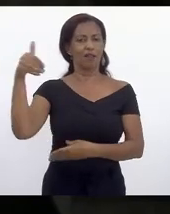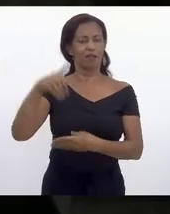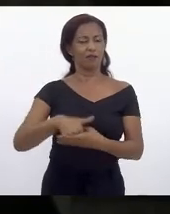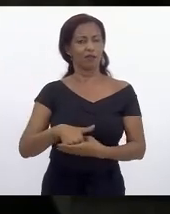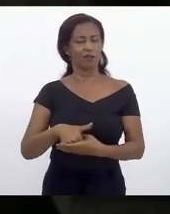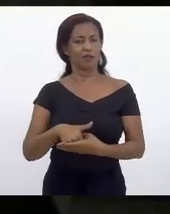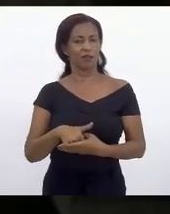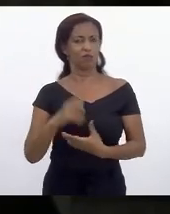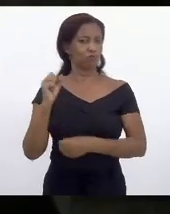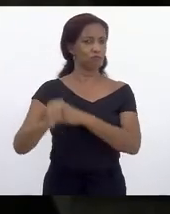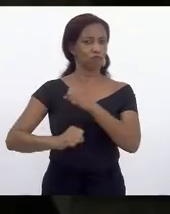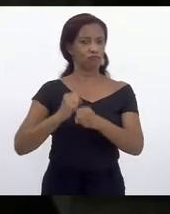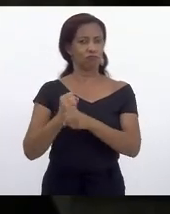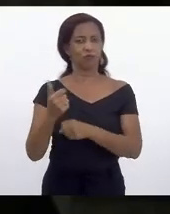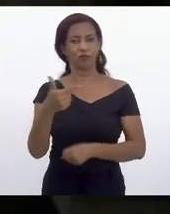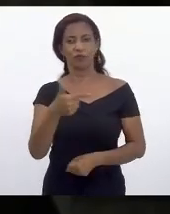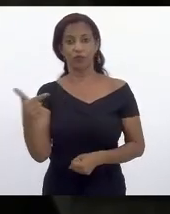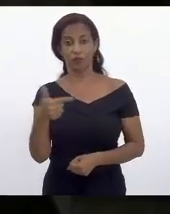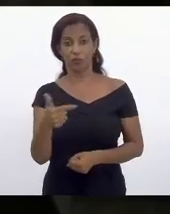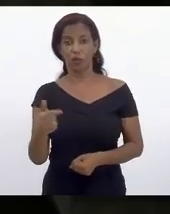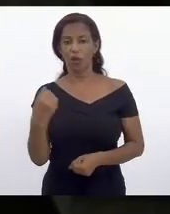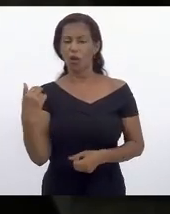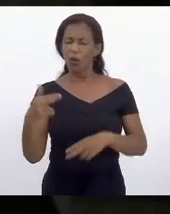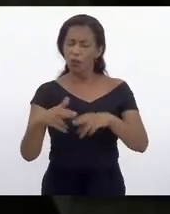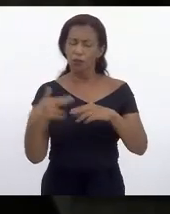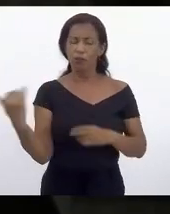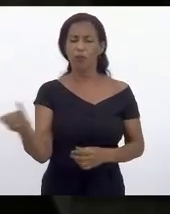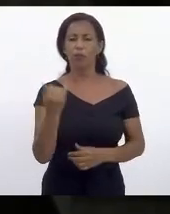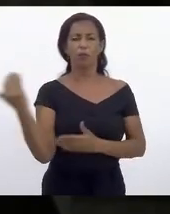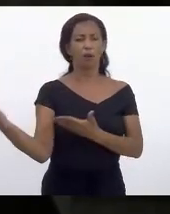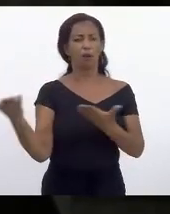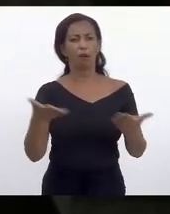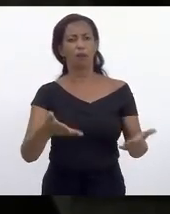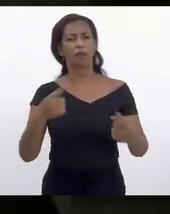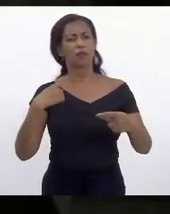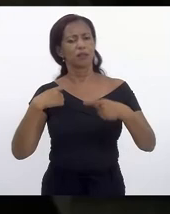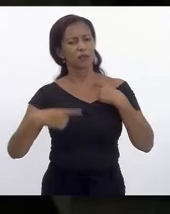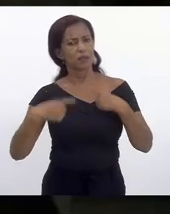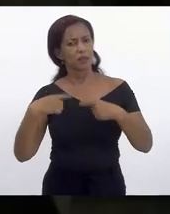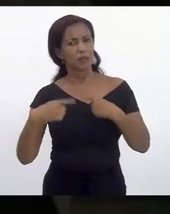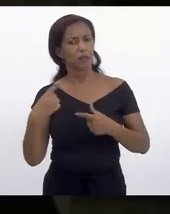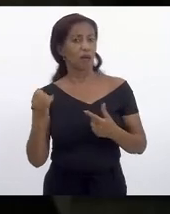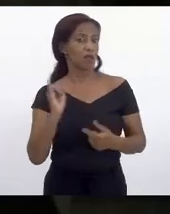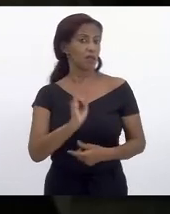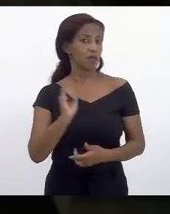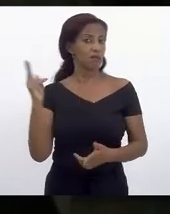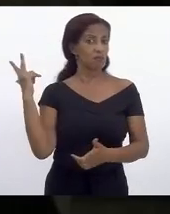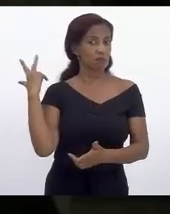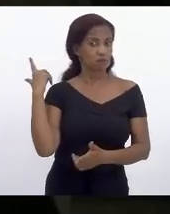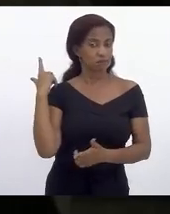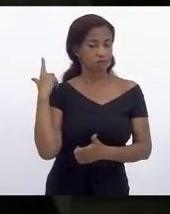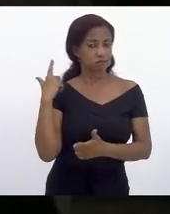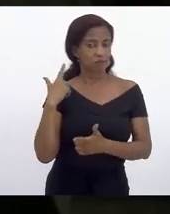de 2022. Por isso, é muito importante trazer esse debate para a Assembleia Legislativa, porque,